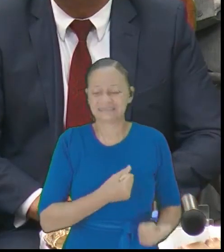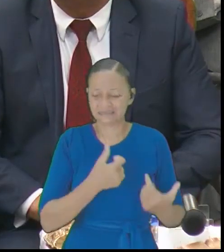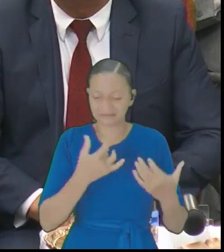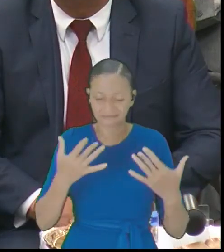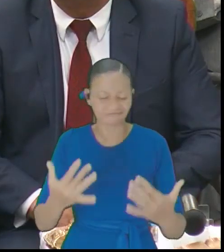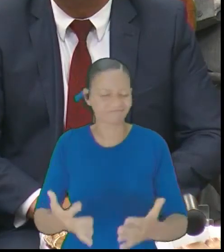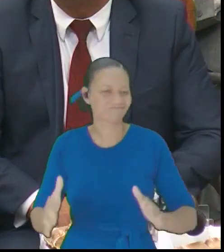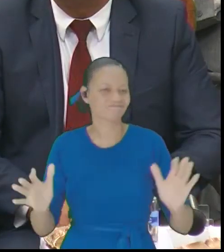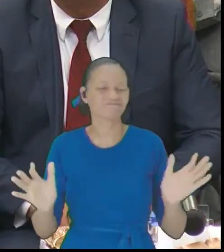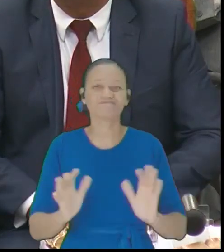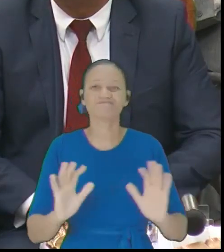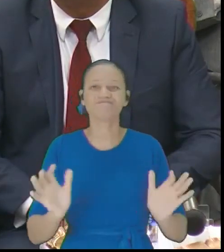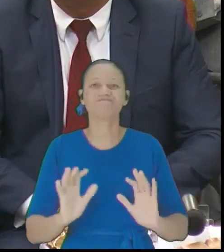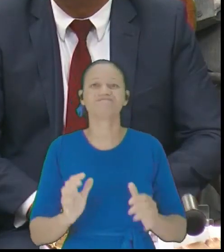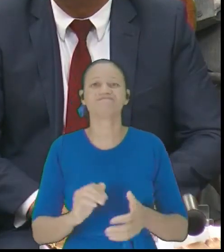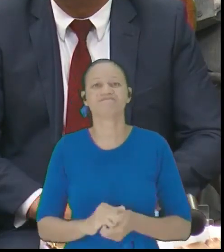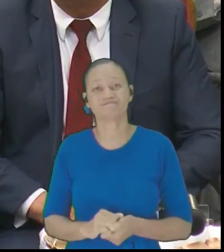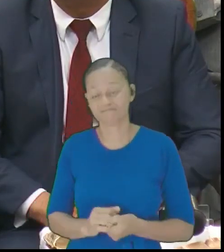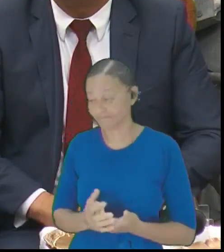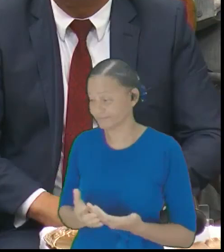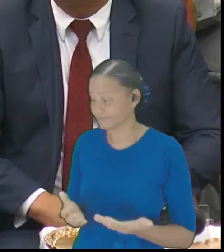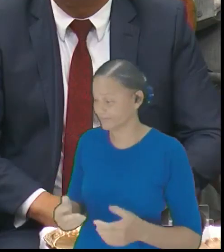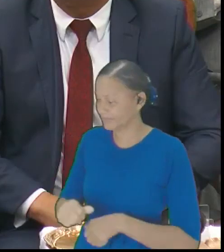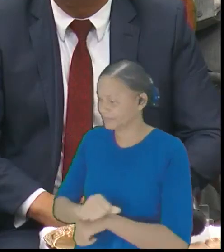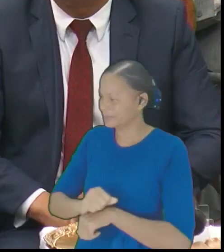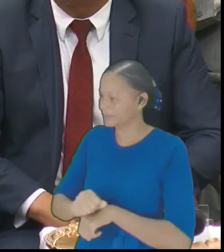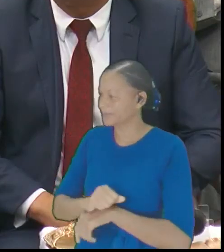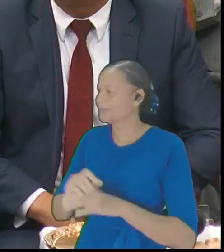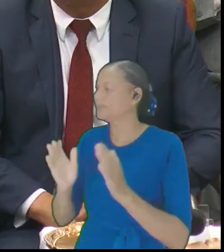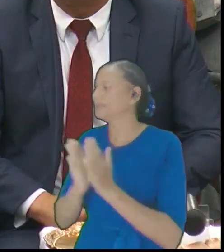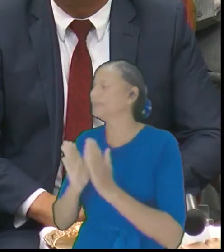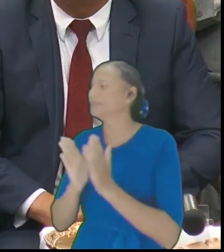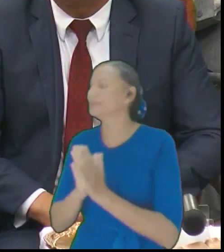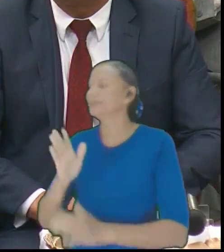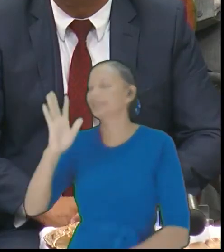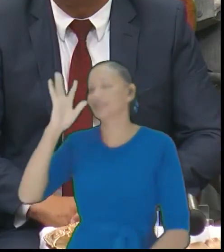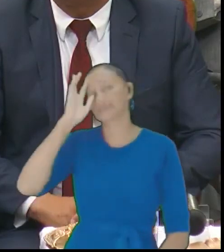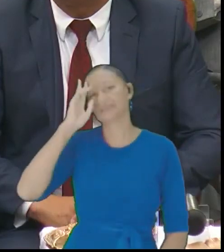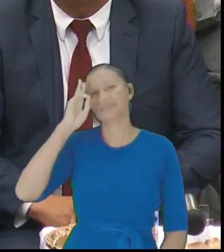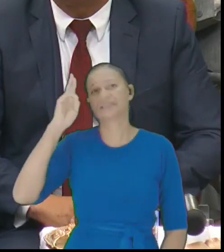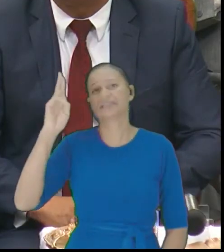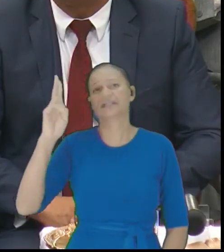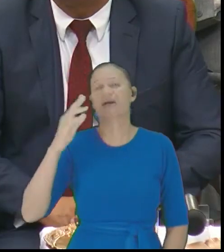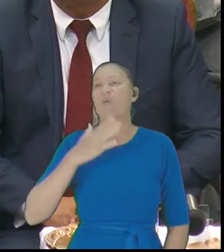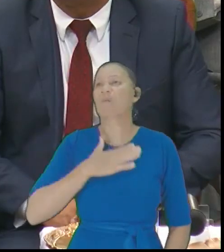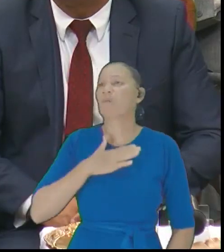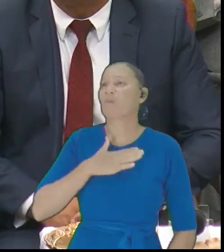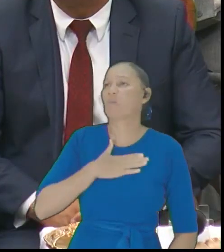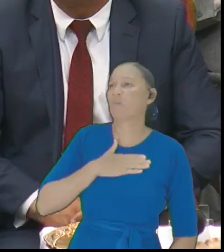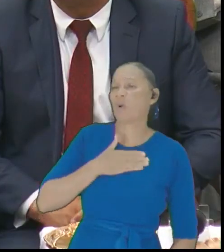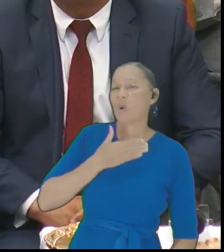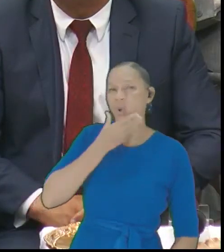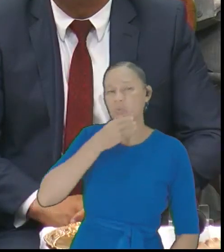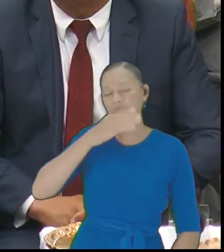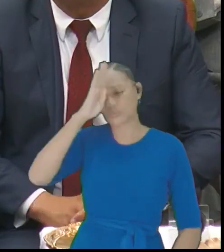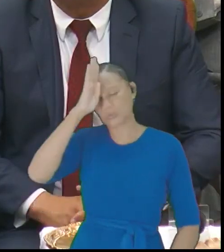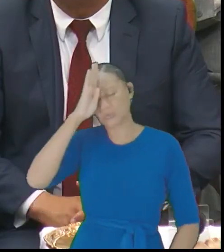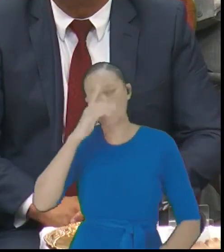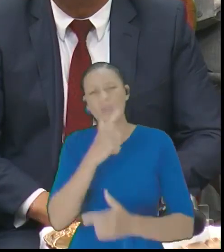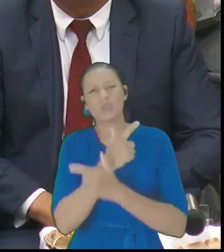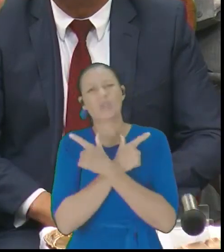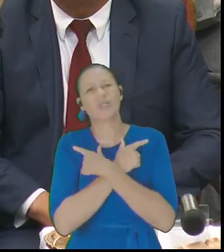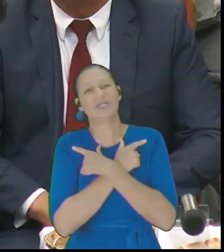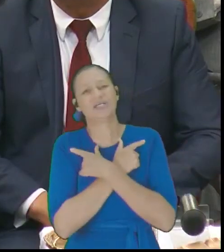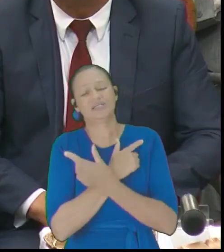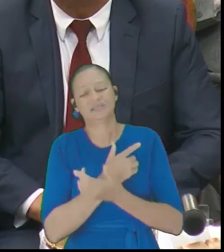dele. Abraão orou assim: Senhor. Ele não disse o meu sobrinho Ló, não, que jeito que ele orou? Ele disse: